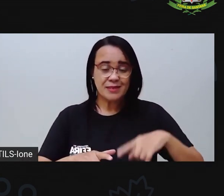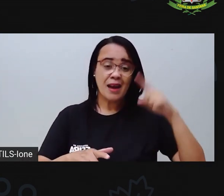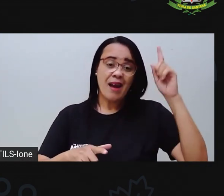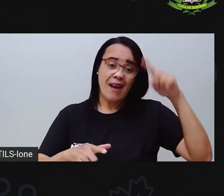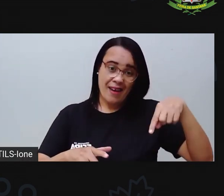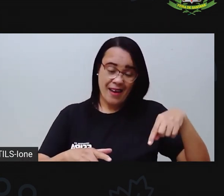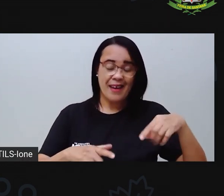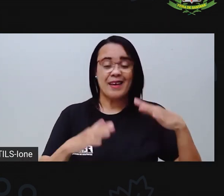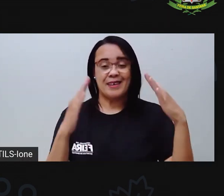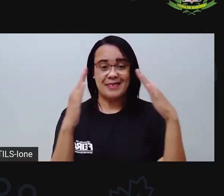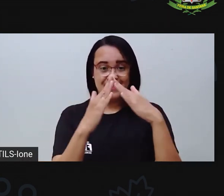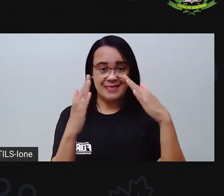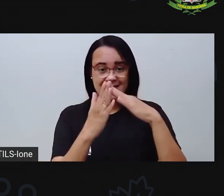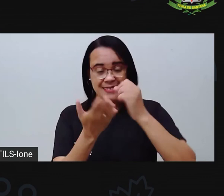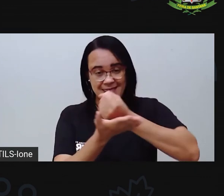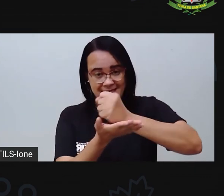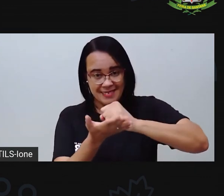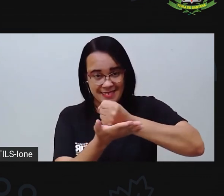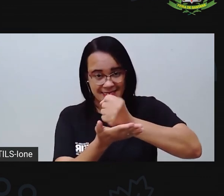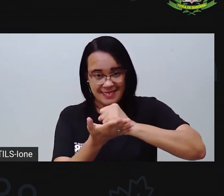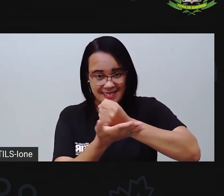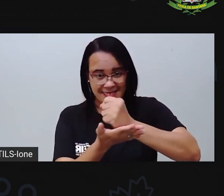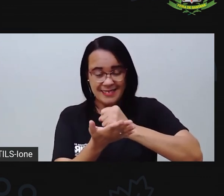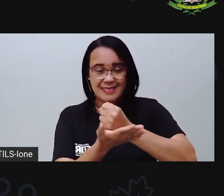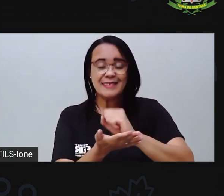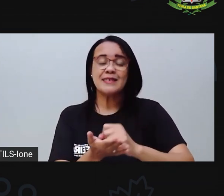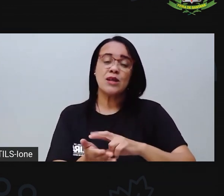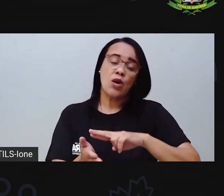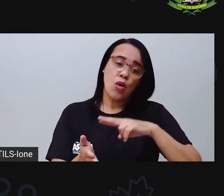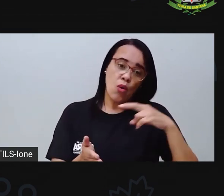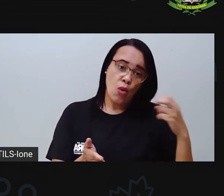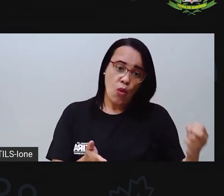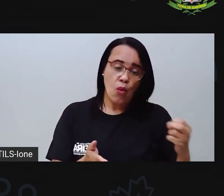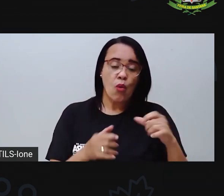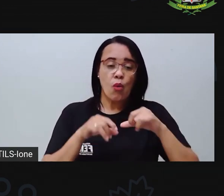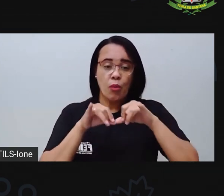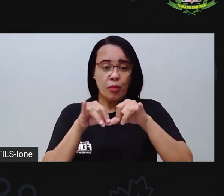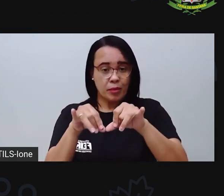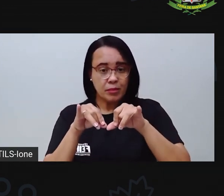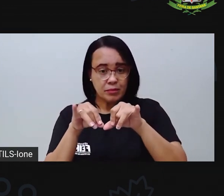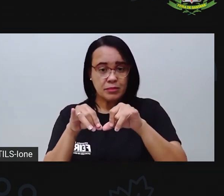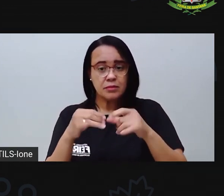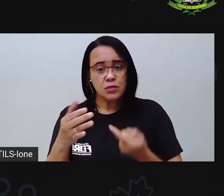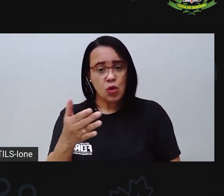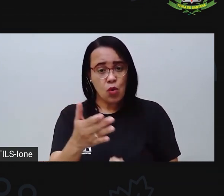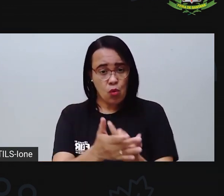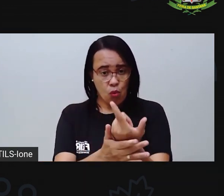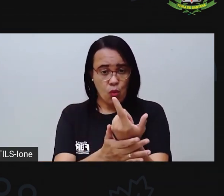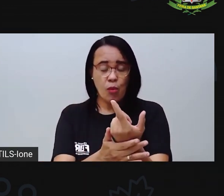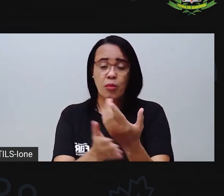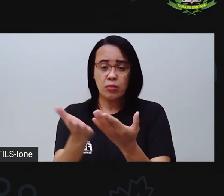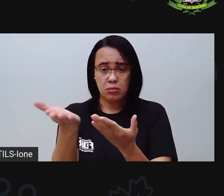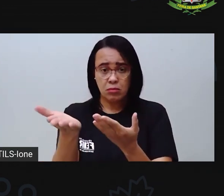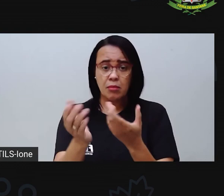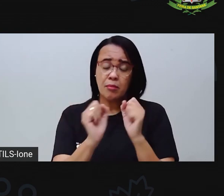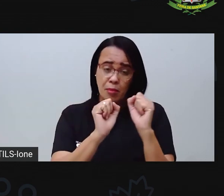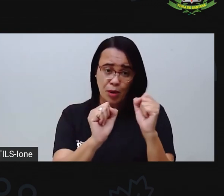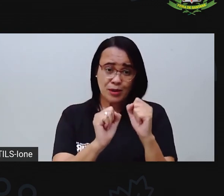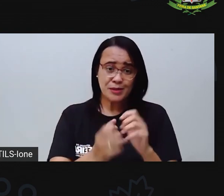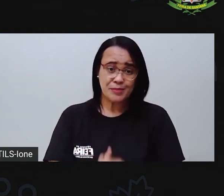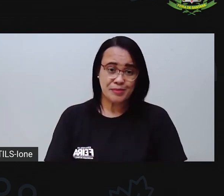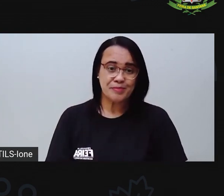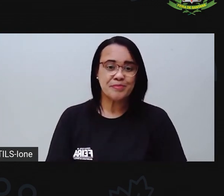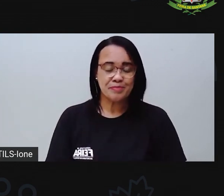vai colocar aqui para vocês verem, tá vendo como é? É uma areia bem fininha, um produto químico.